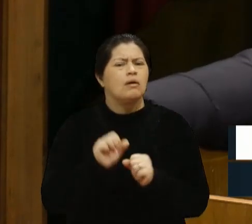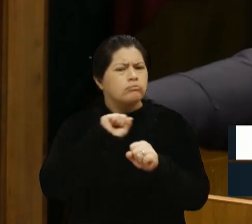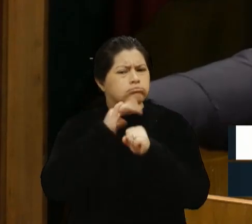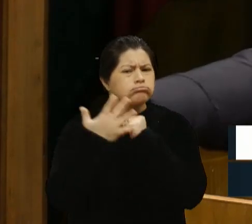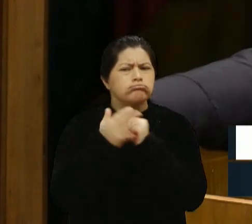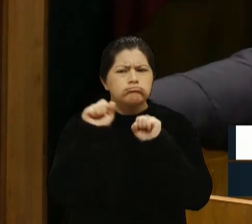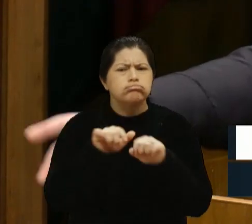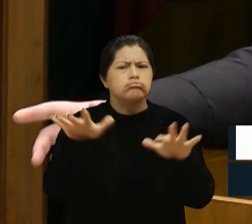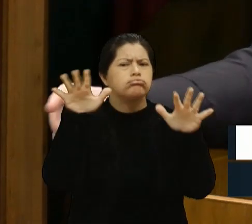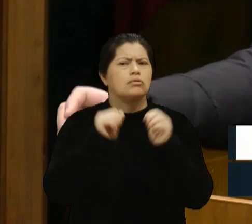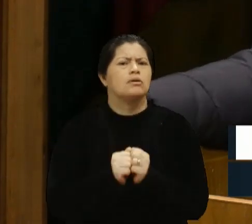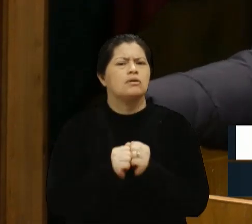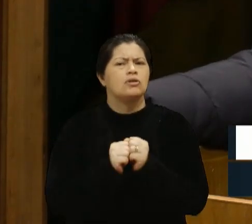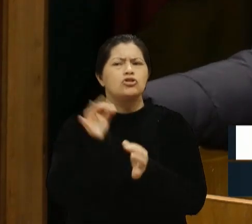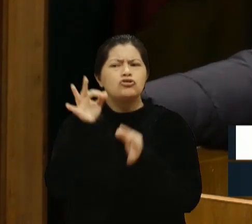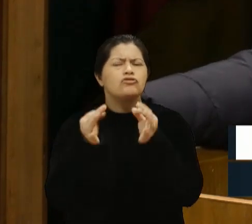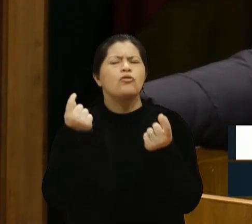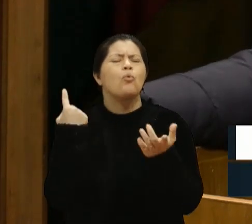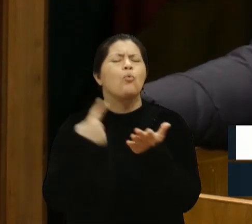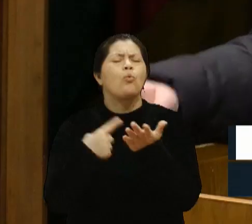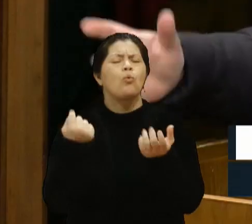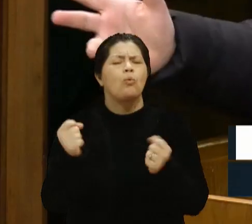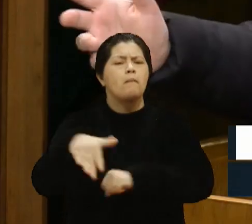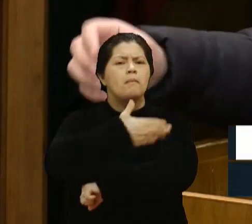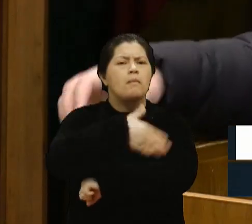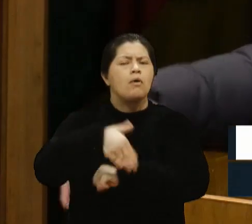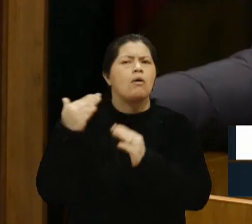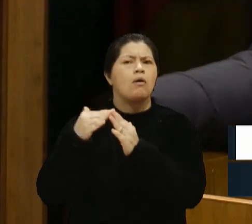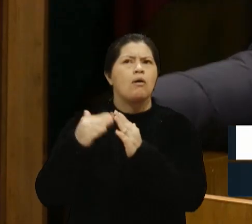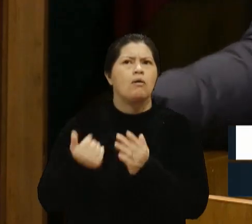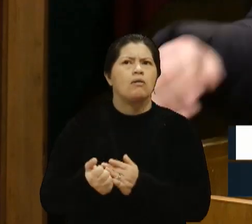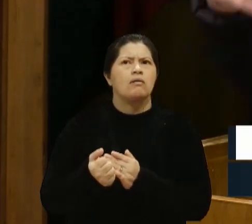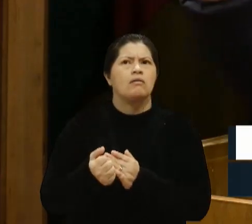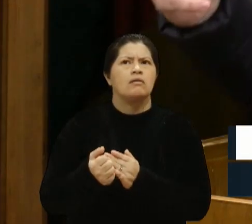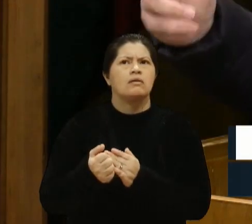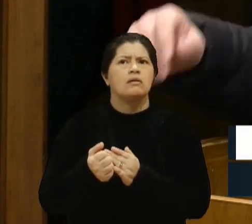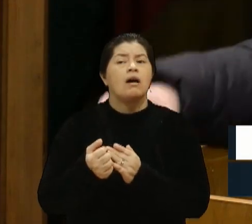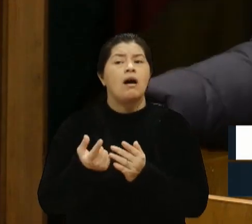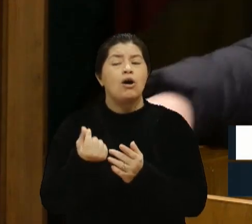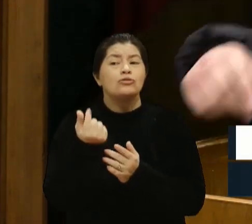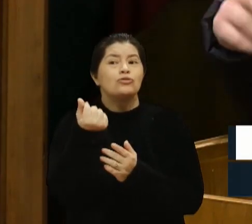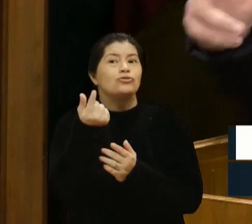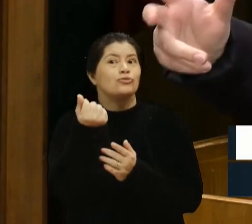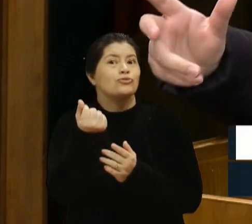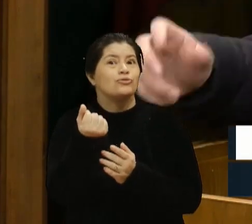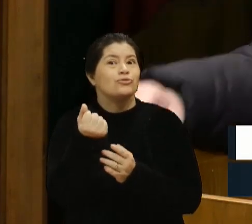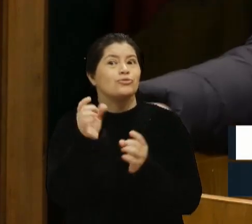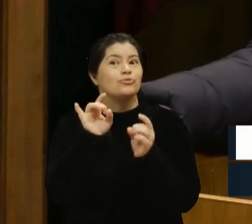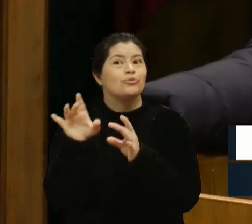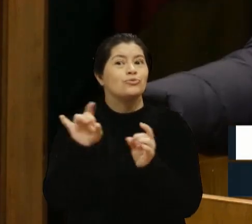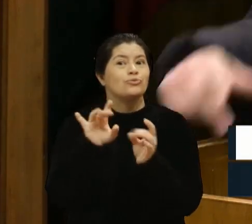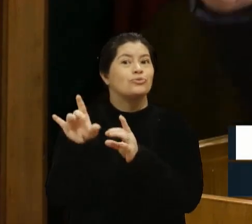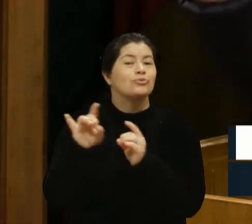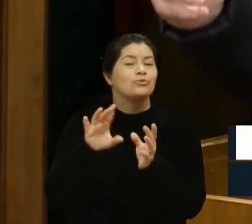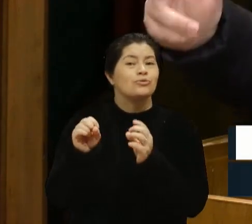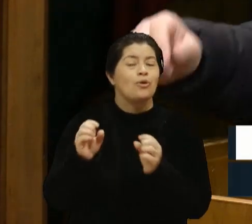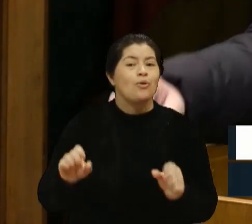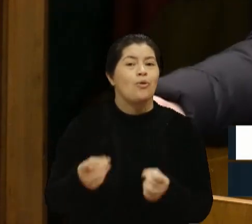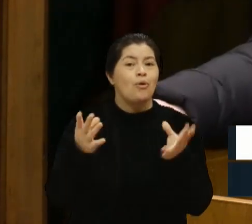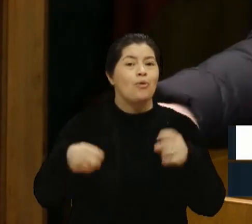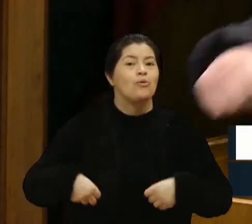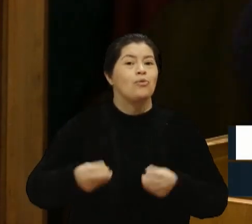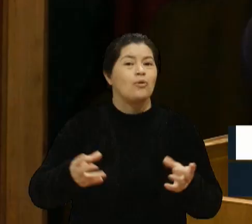hoje para justificar as pessoas estarem na rua? Nós não estamos a pleno emprego? Não tem dinheiro sobrando? Não está todo mundo recebendo bem? Fim da